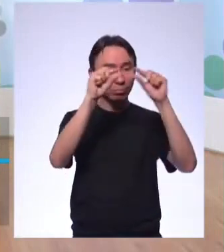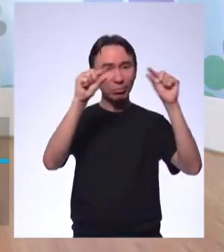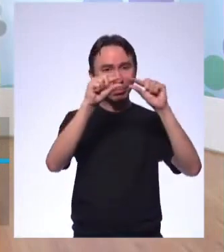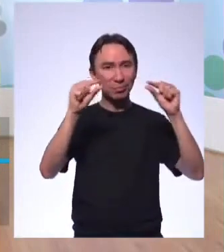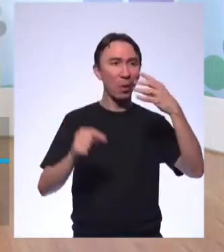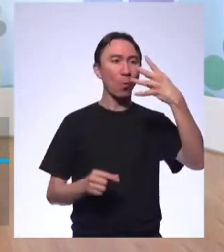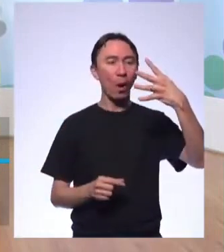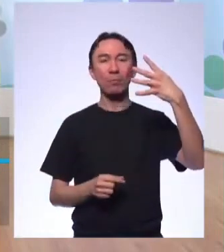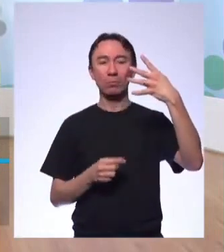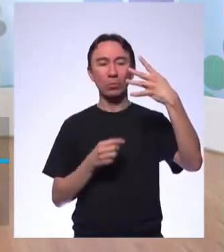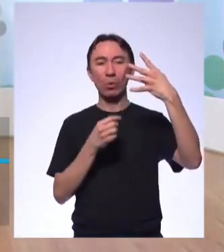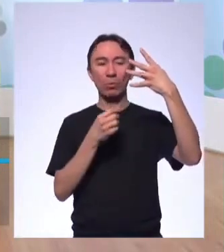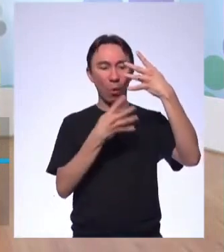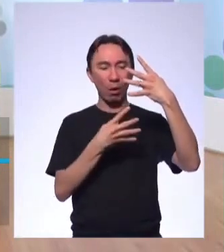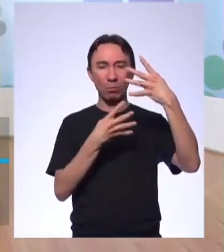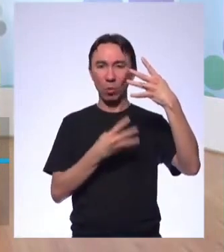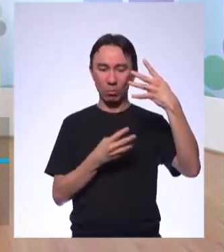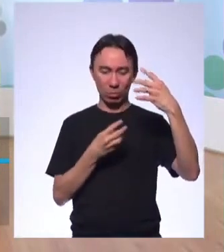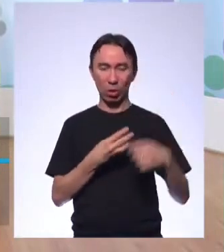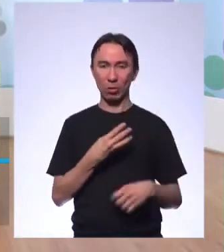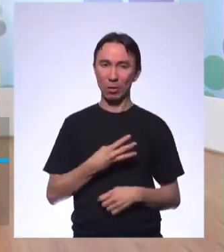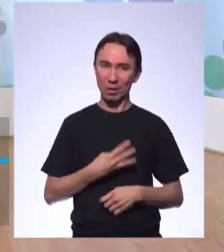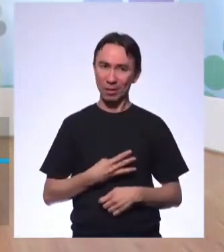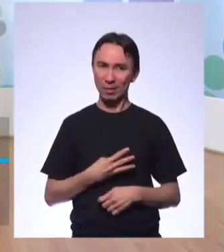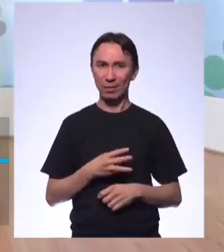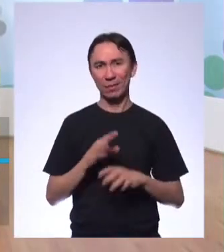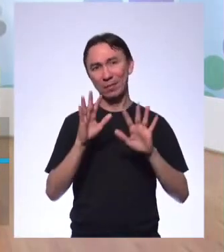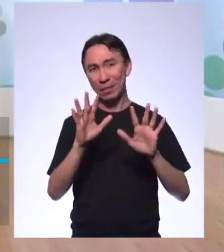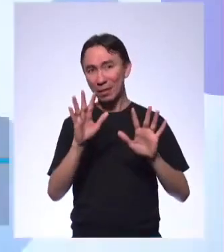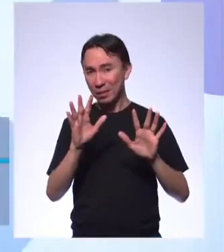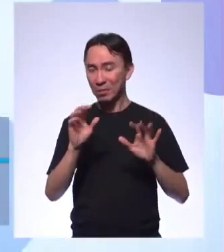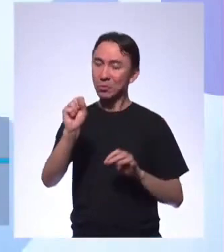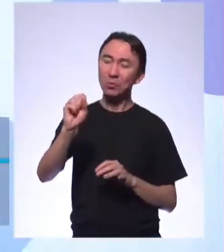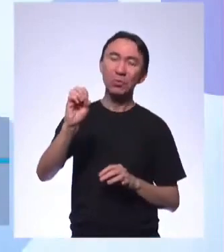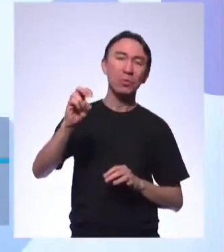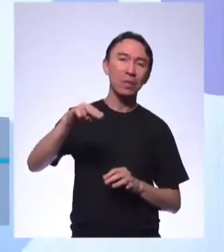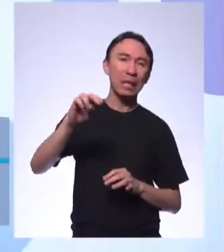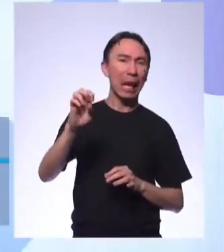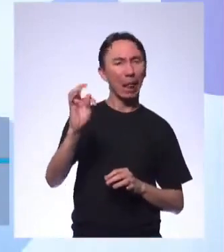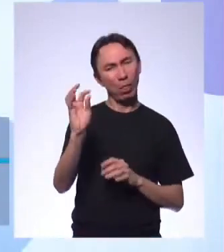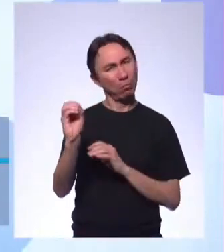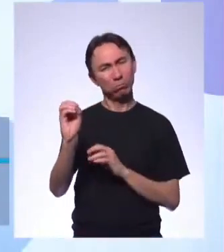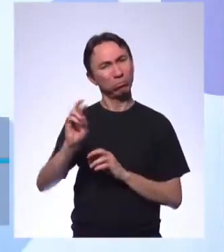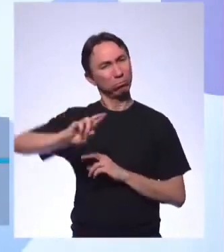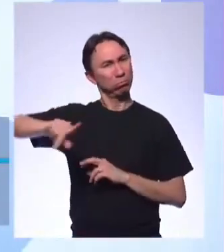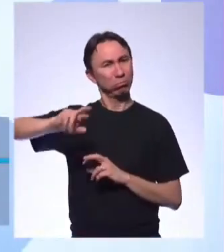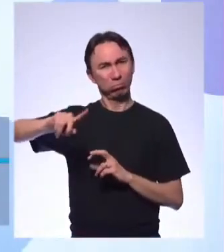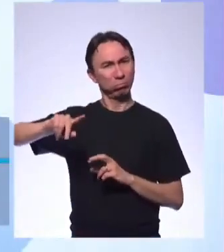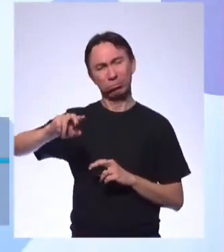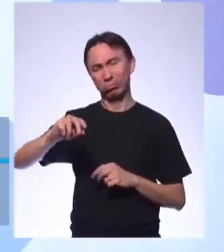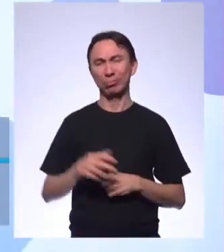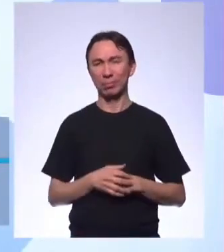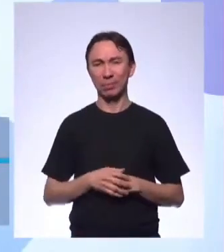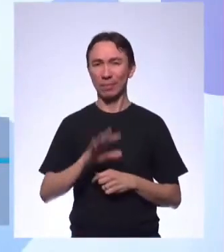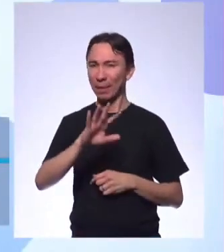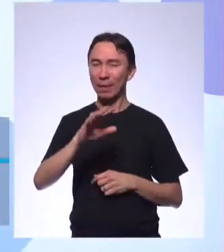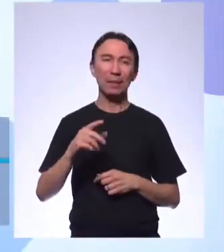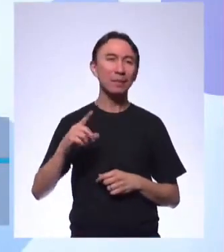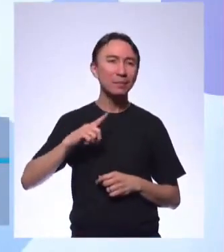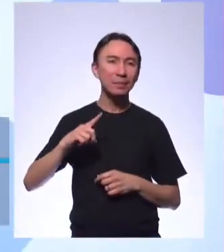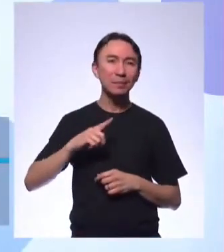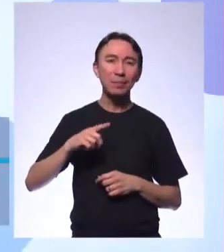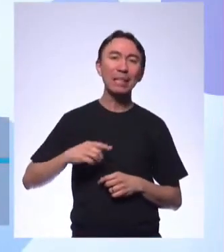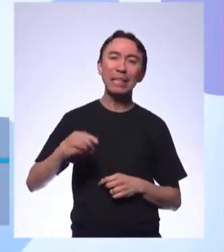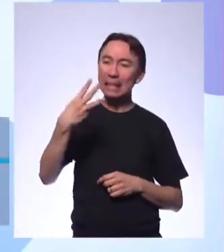3 versos, 3 versos. É isso, decassílabos. Soneto, não. Mas vamos lá. Apareceu, mas a grande maioria diz